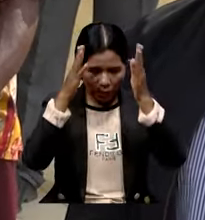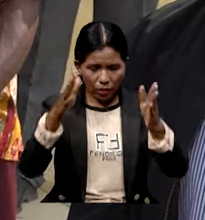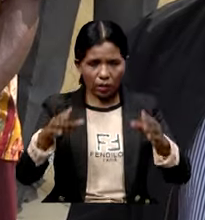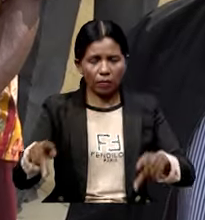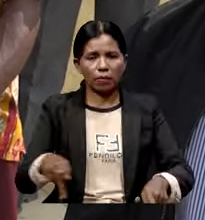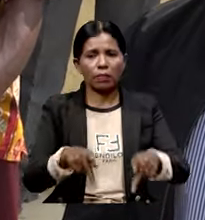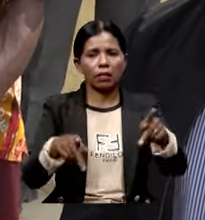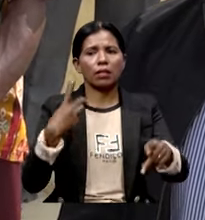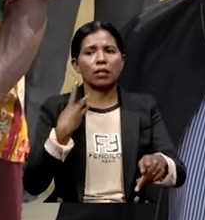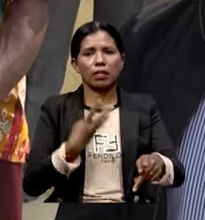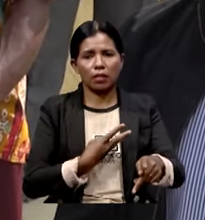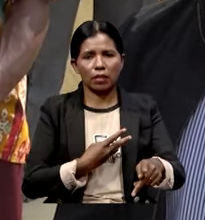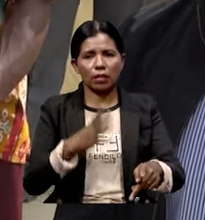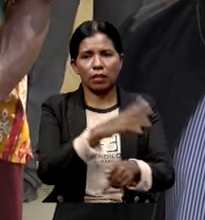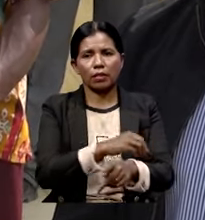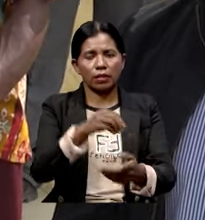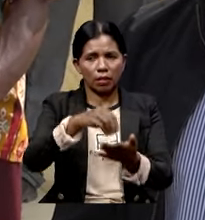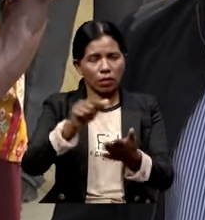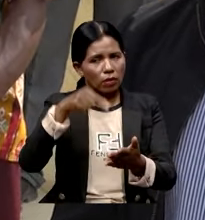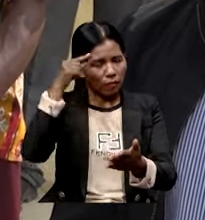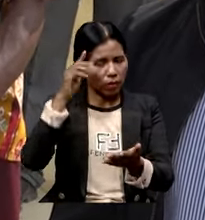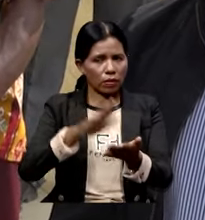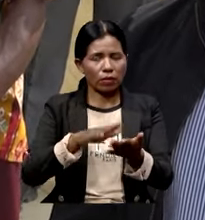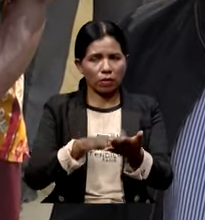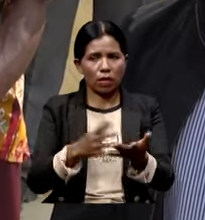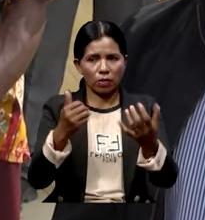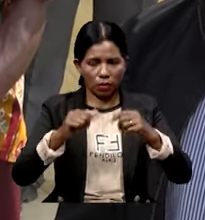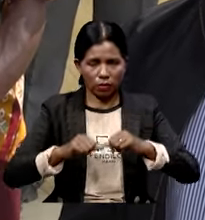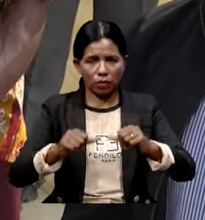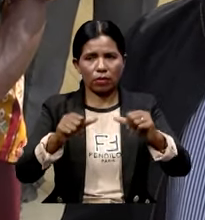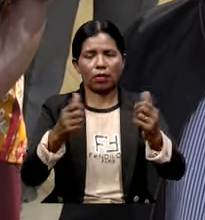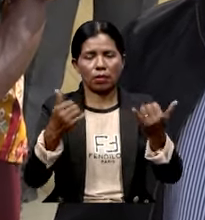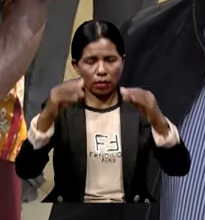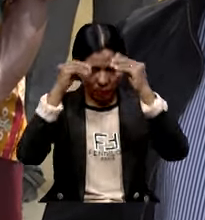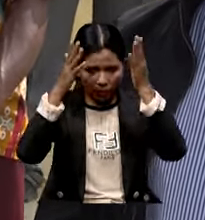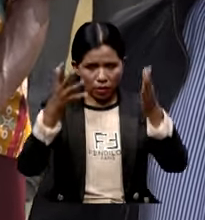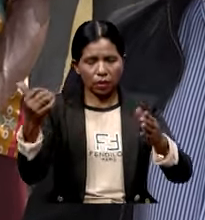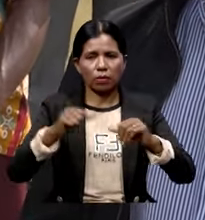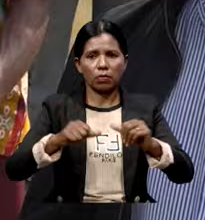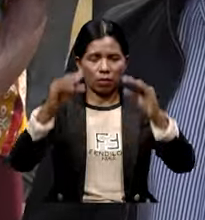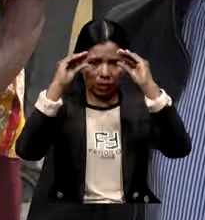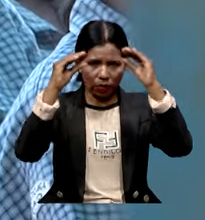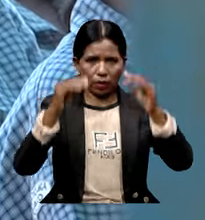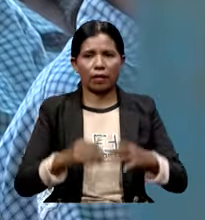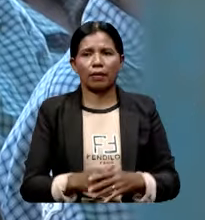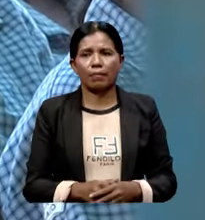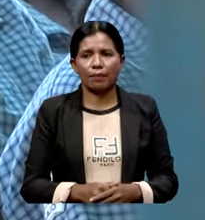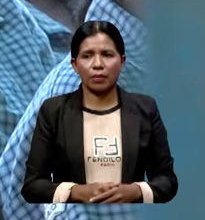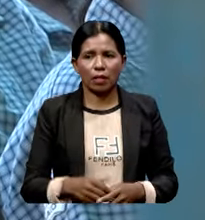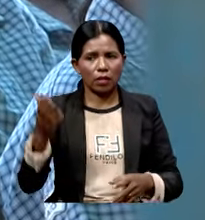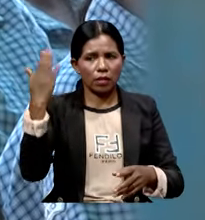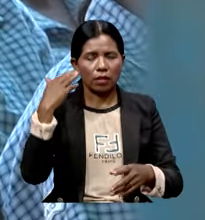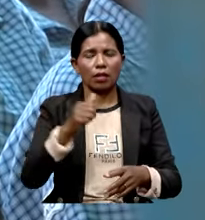público. Então, investimento do governo, a escola Sira Nebem, que agora é lá, o professor Sira continua a Hanor. Antes, né,